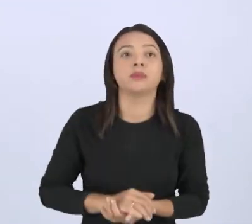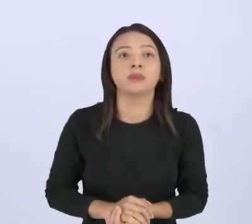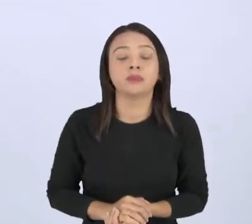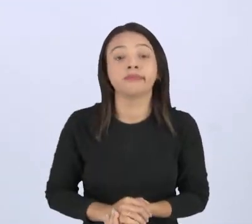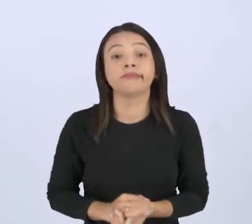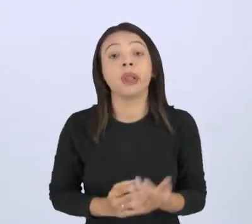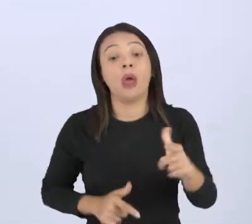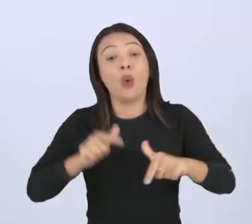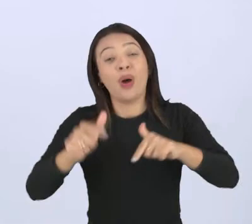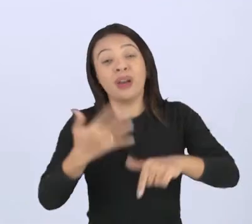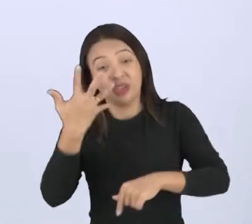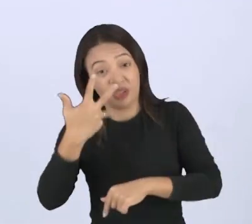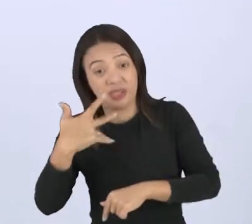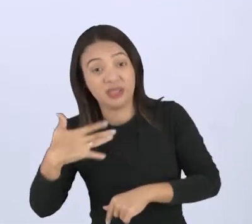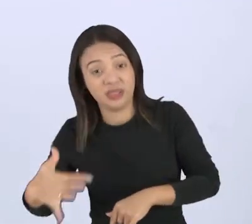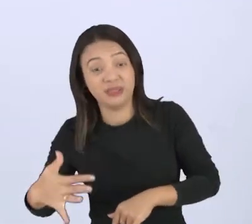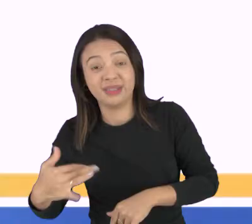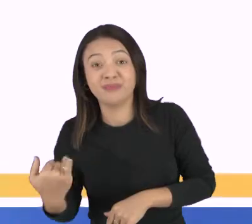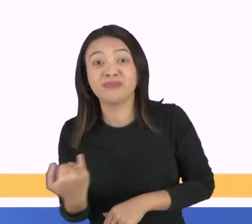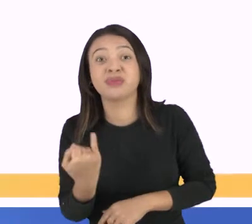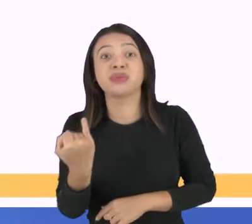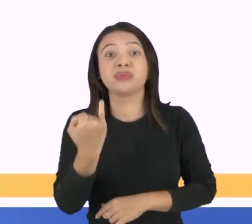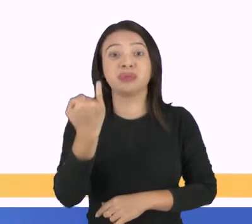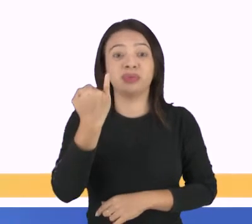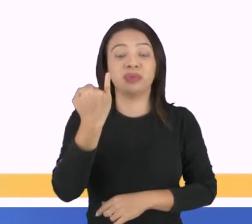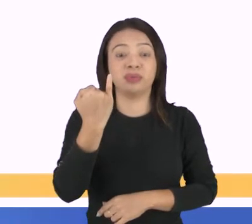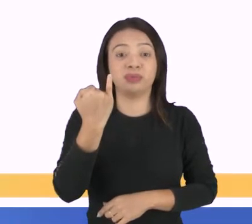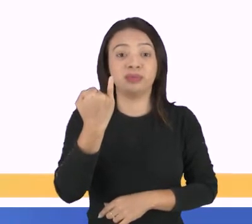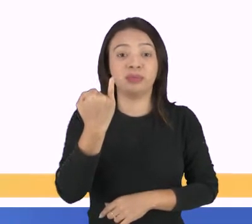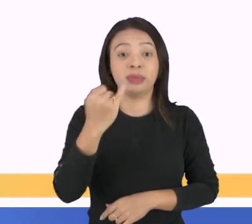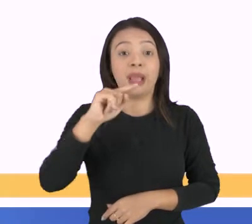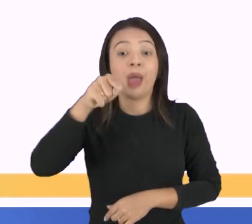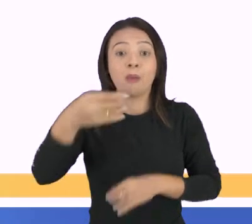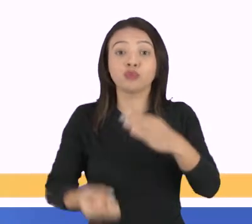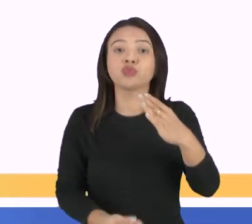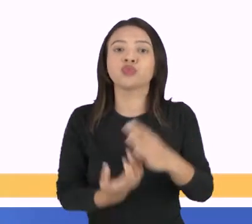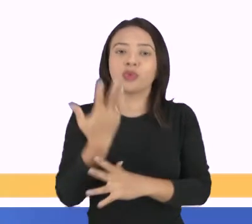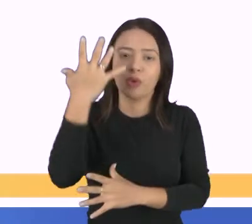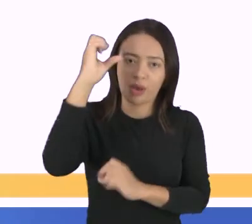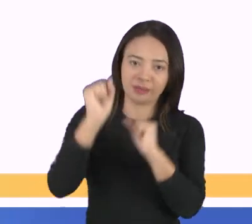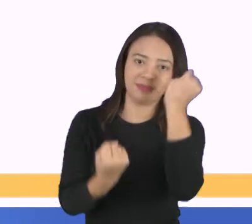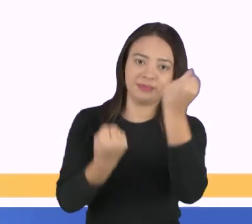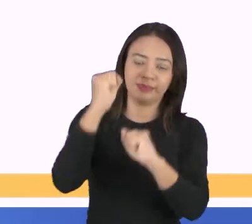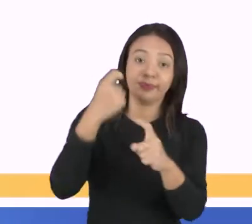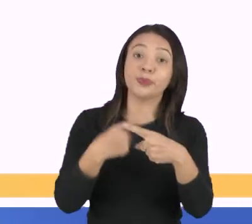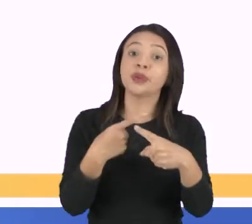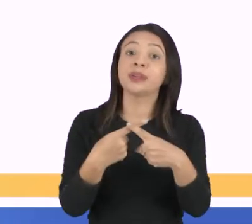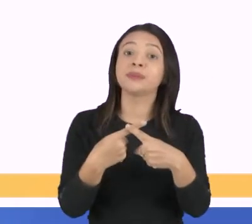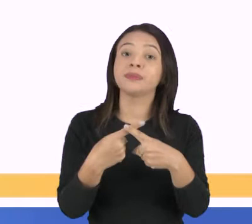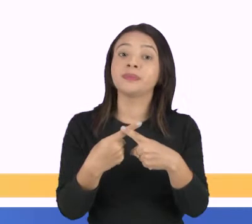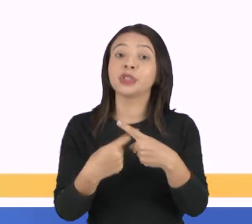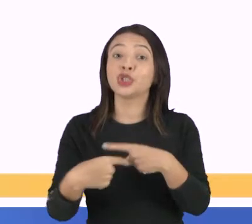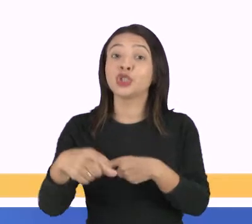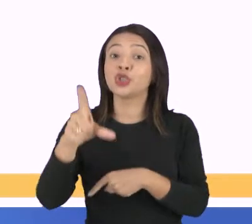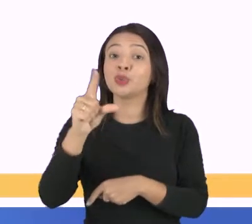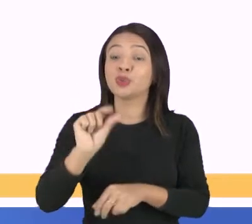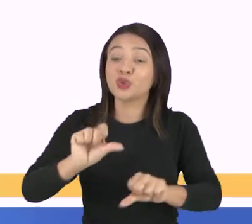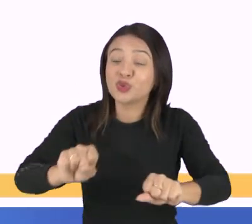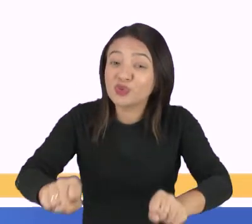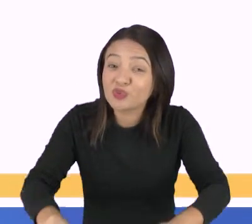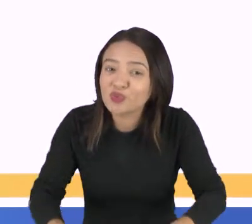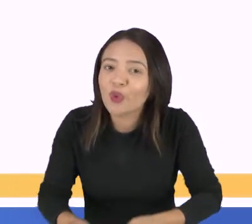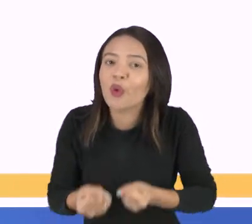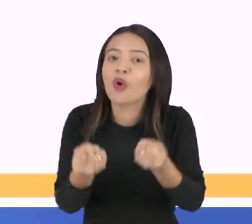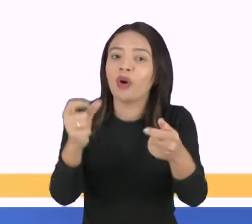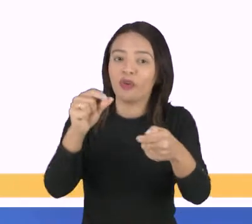trabalho tanto de crianças passou-se de grande importância com a introdução das máquinas, pois esta diminuiu o esforço executado